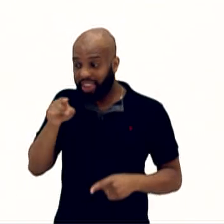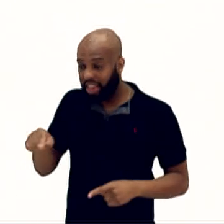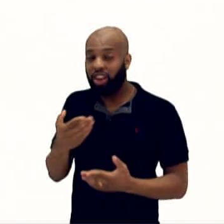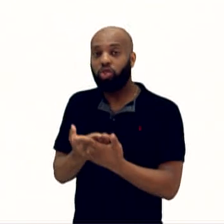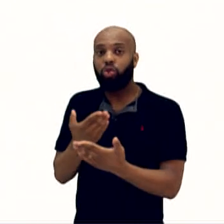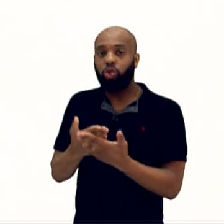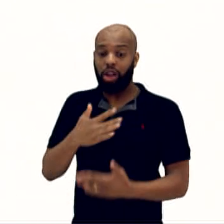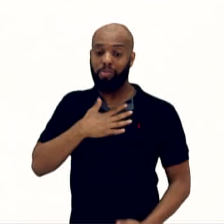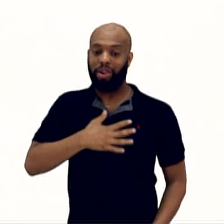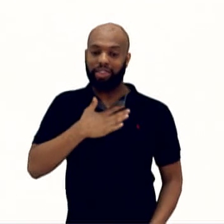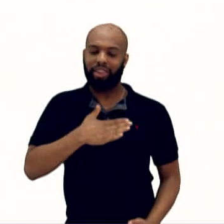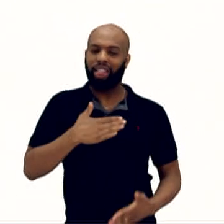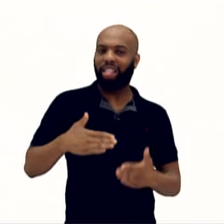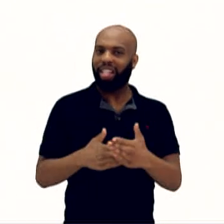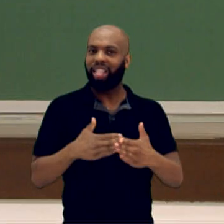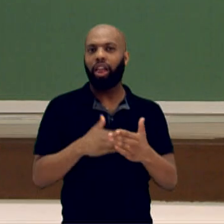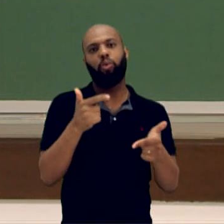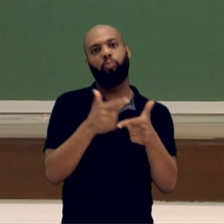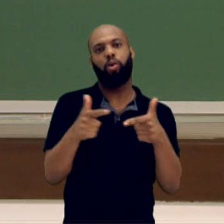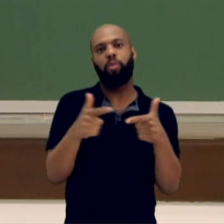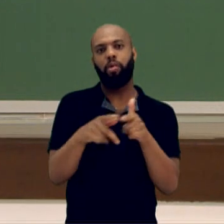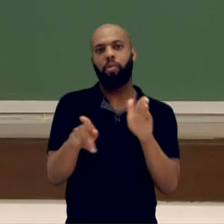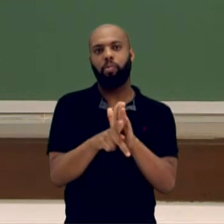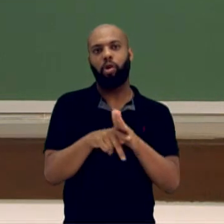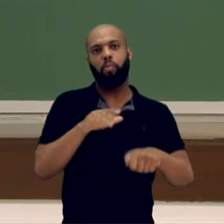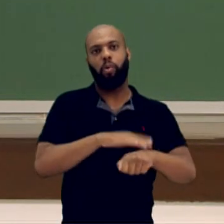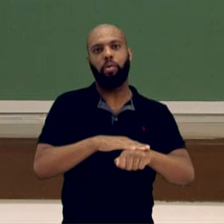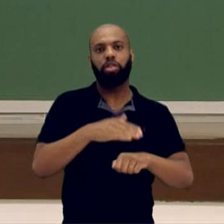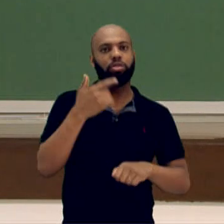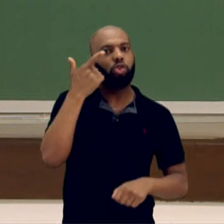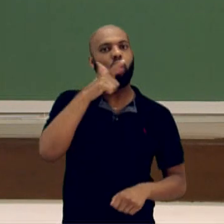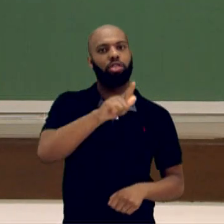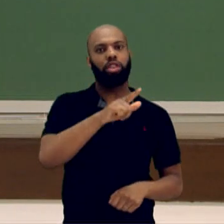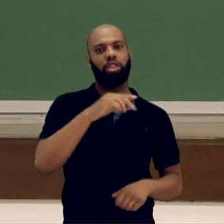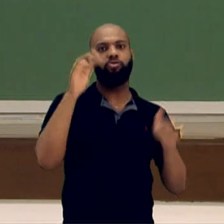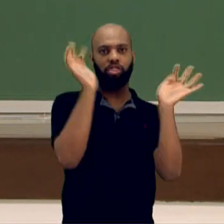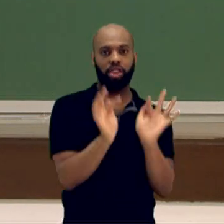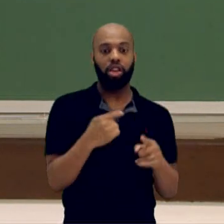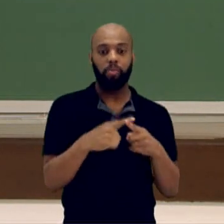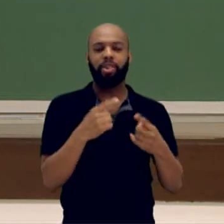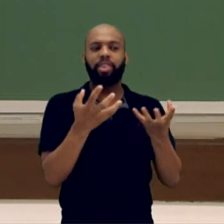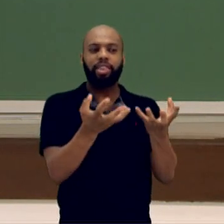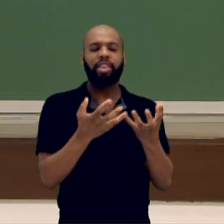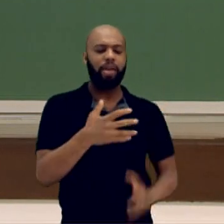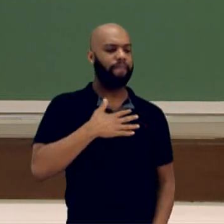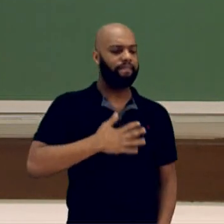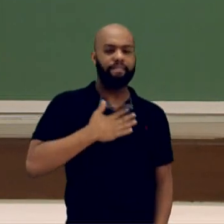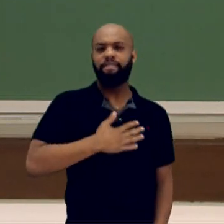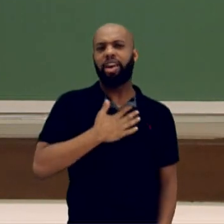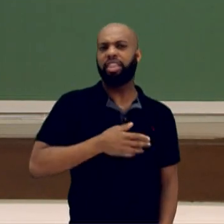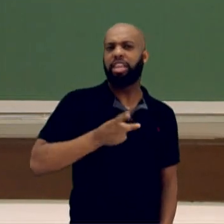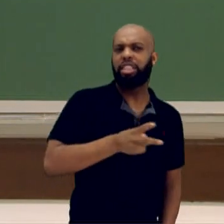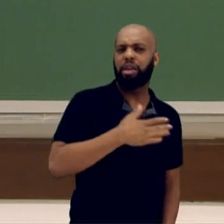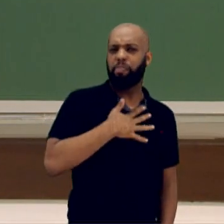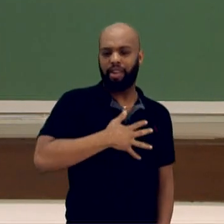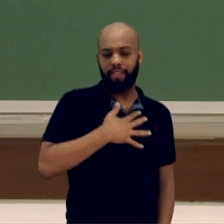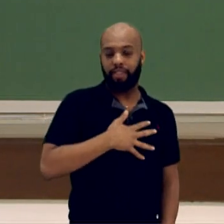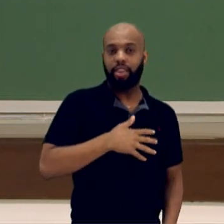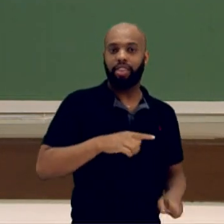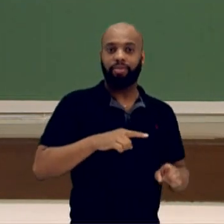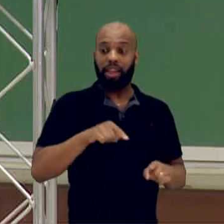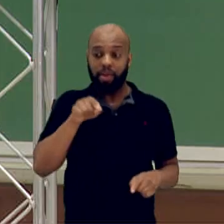o prazer é um empecilho na busca da felicidade. Porque a gente fica correndo atrás do prazer e a gente, para